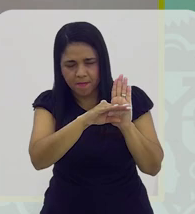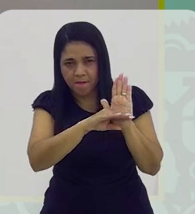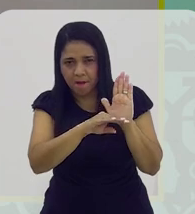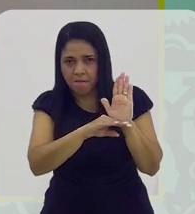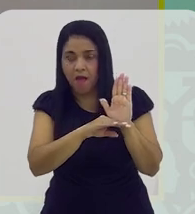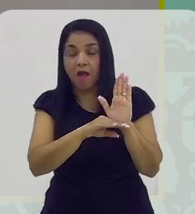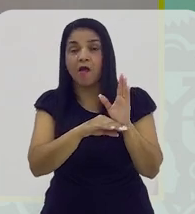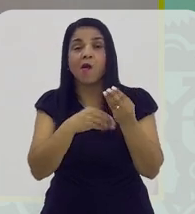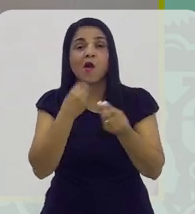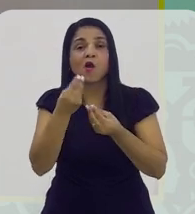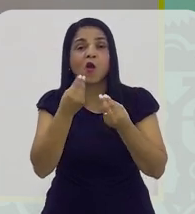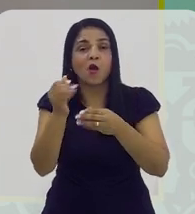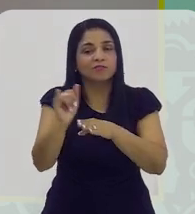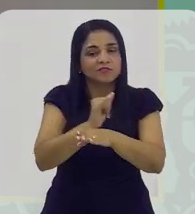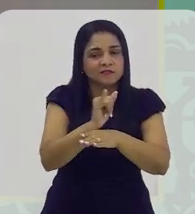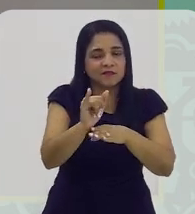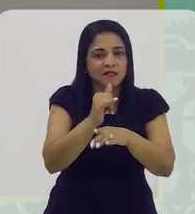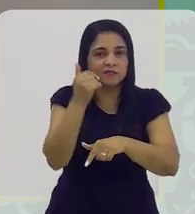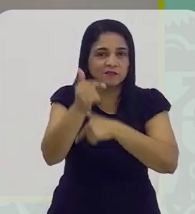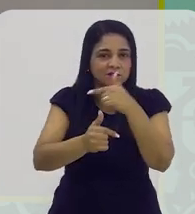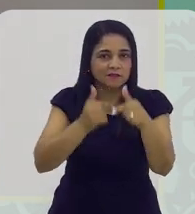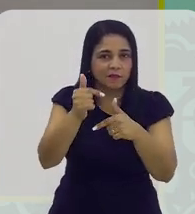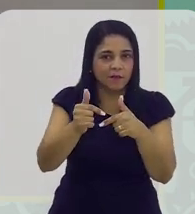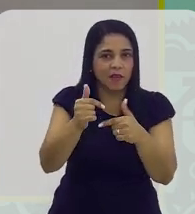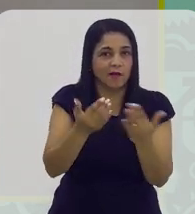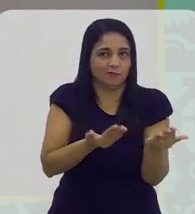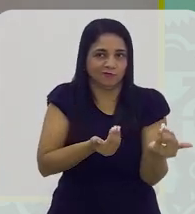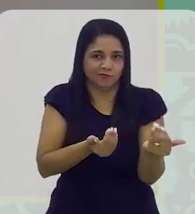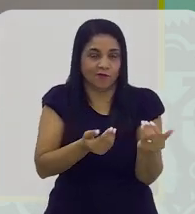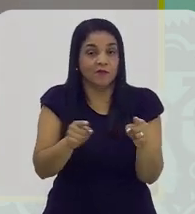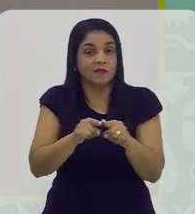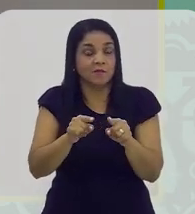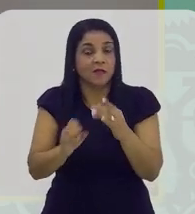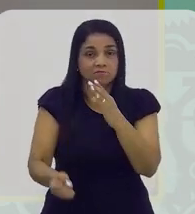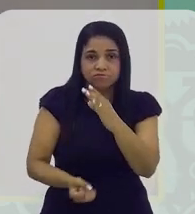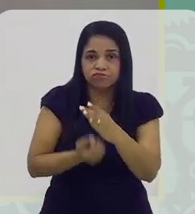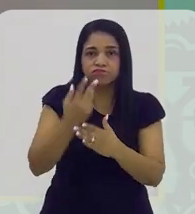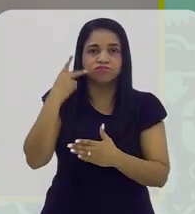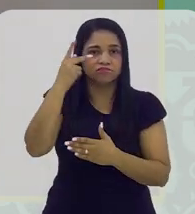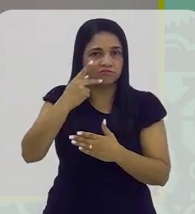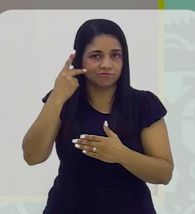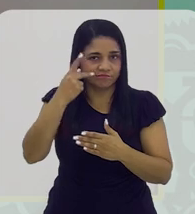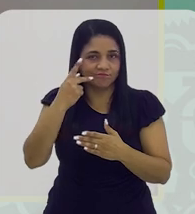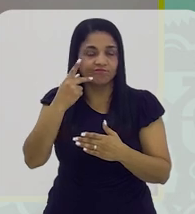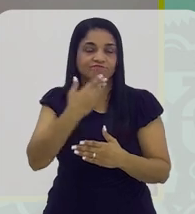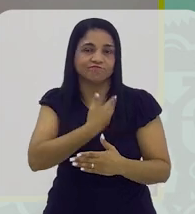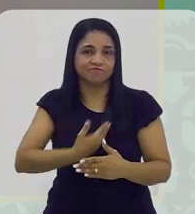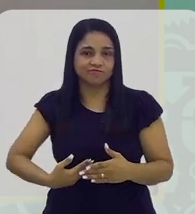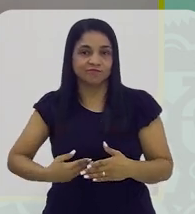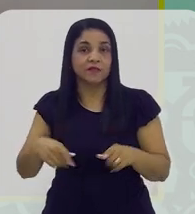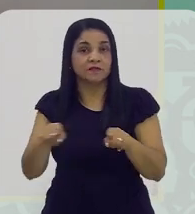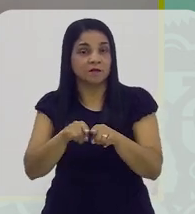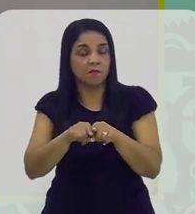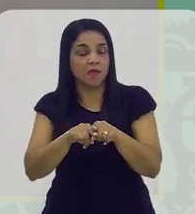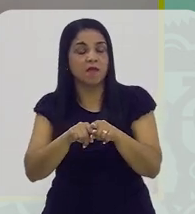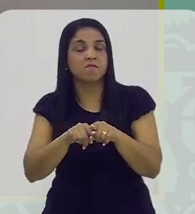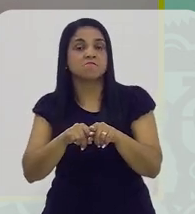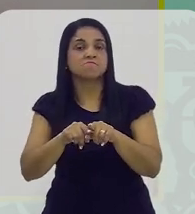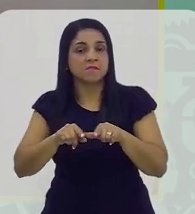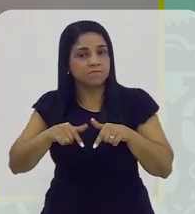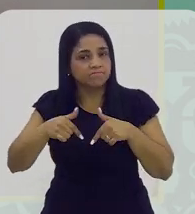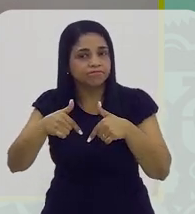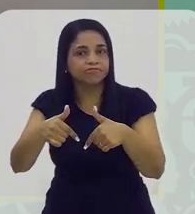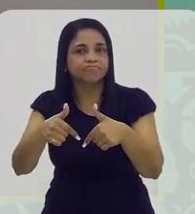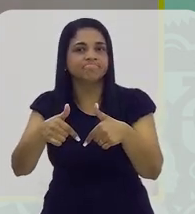propostas ali para lidar com esse fenômeno e criar políticas públicas para lidar de forma que